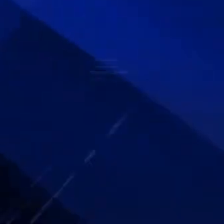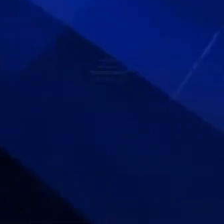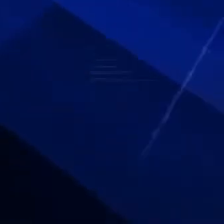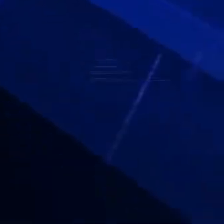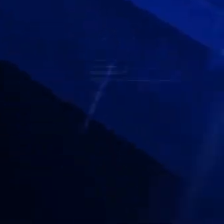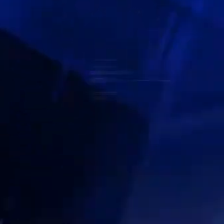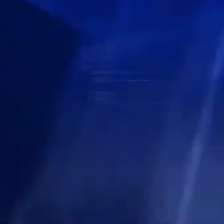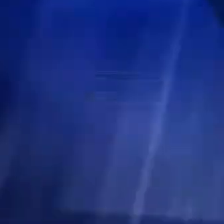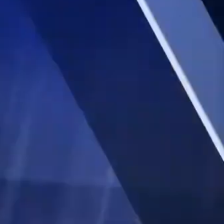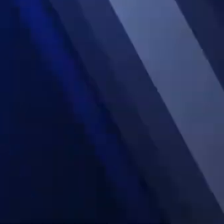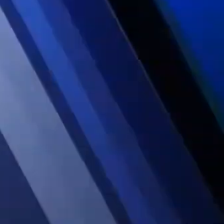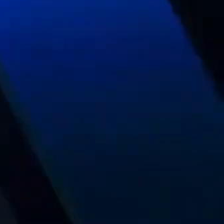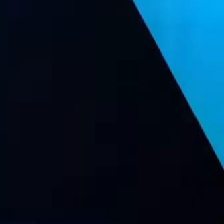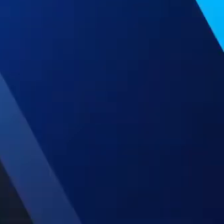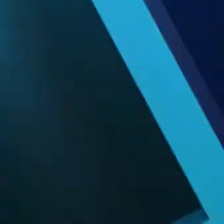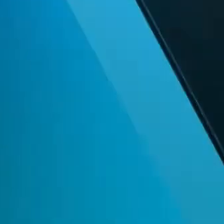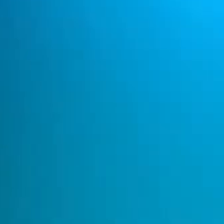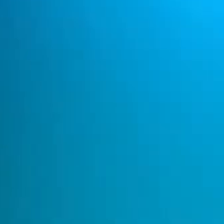Música